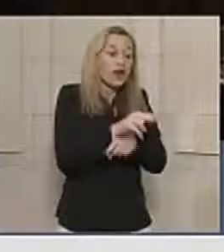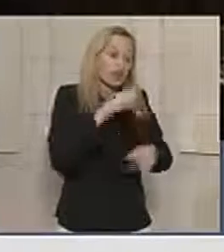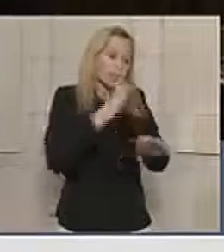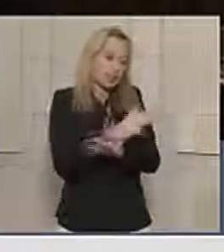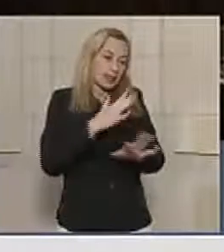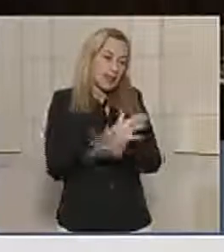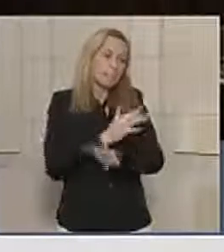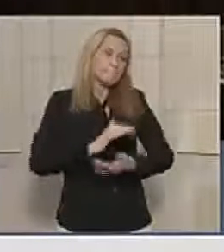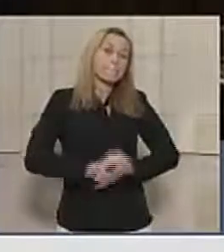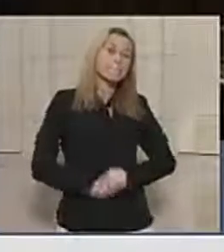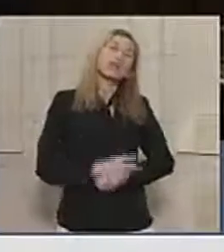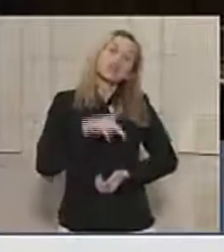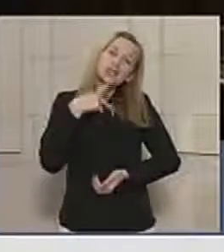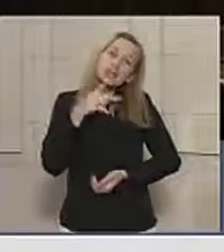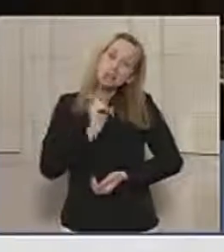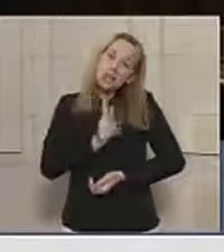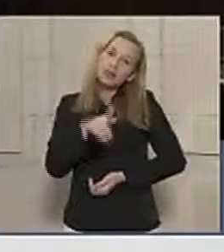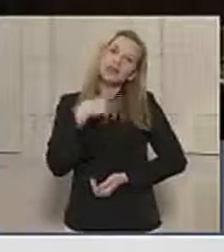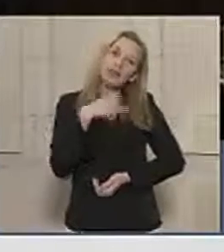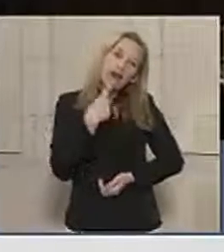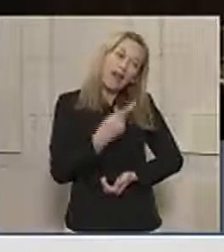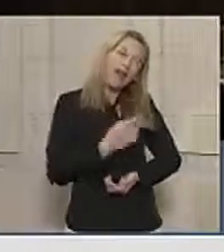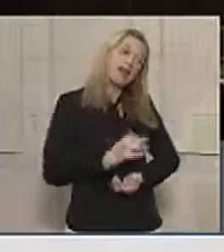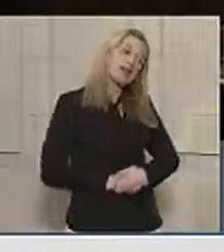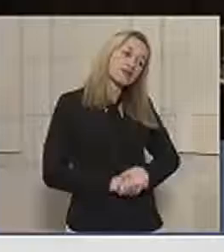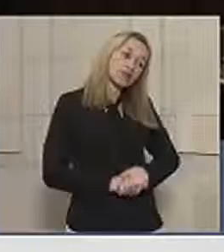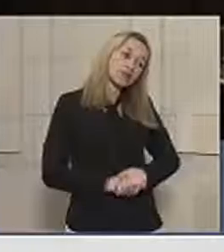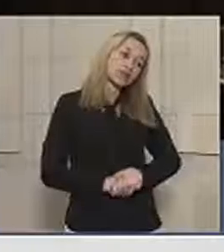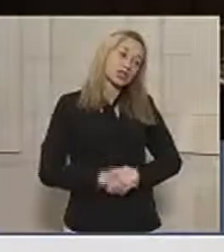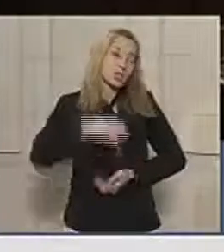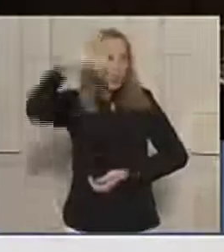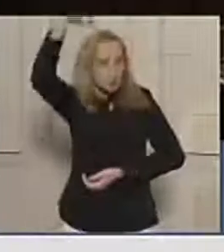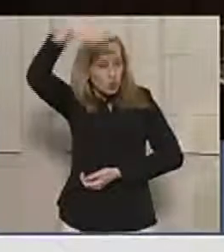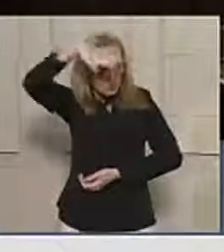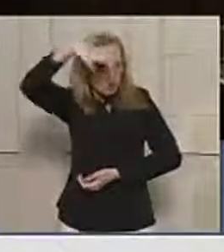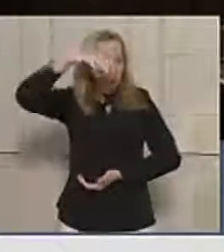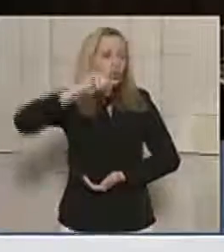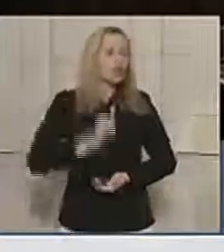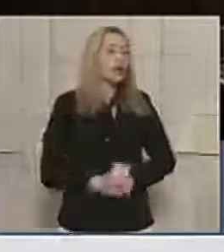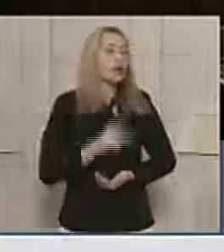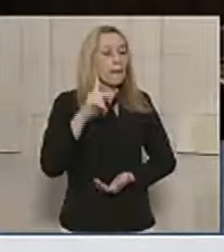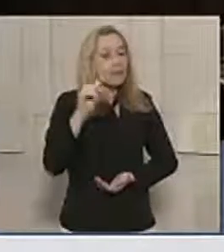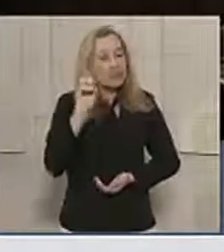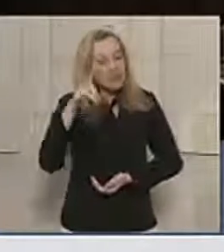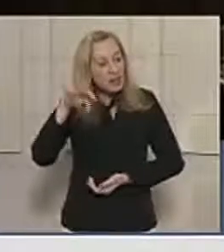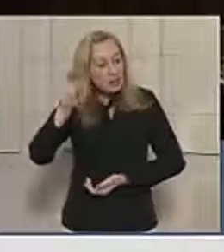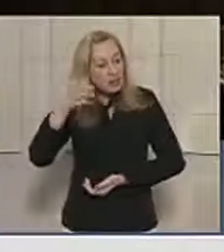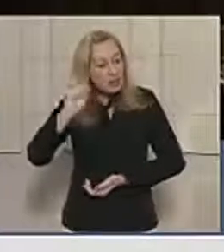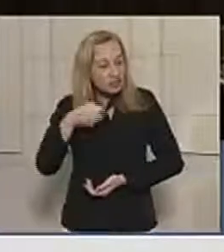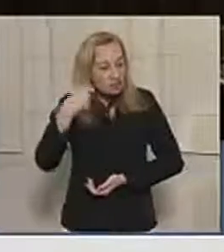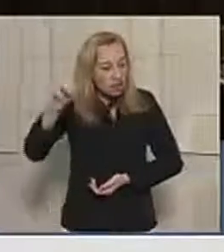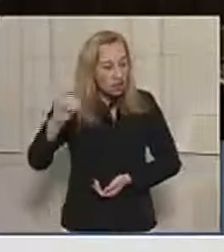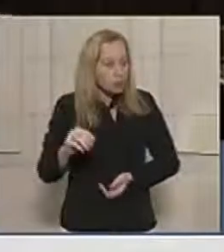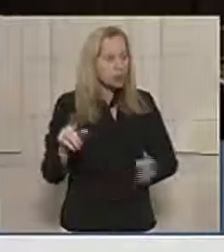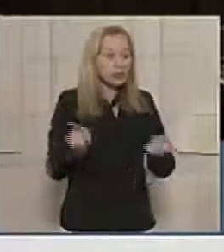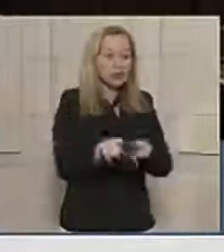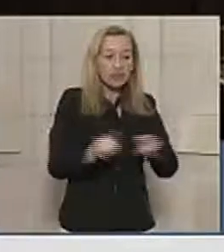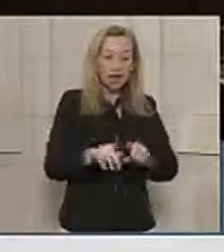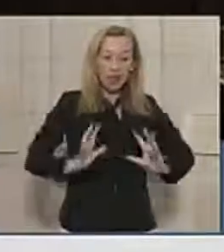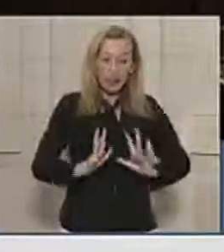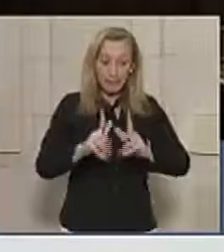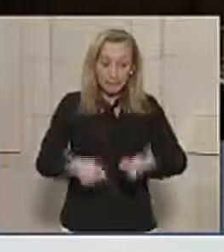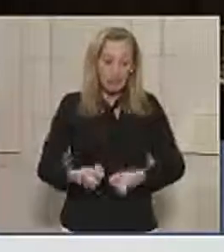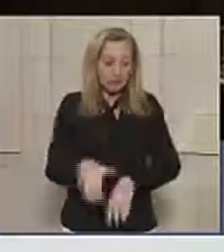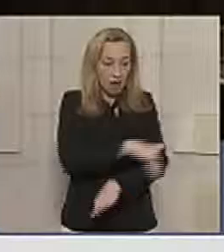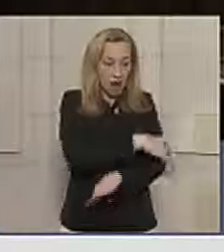ele sempre falava da questão da iluminação pública, da pavimentação e da limpeza urbana.